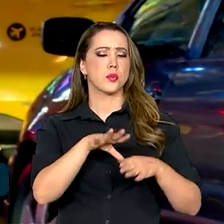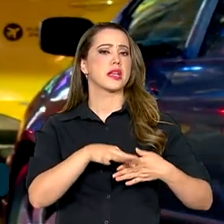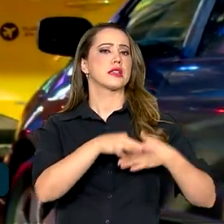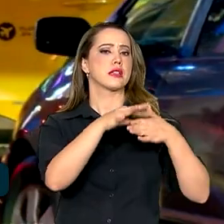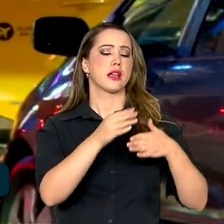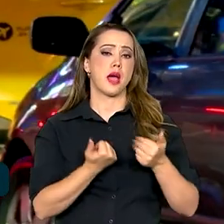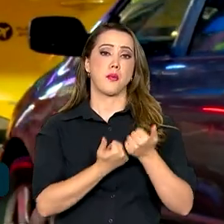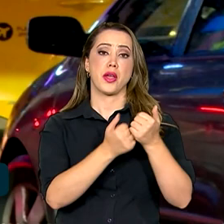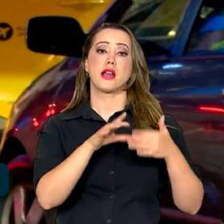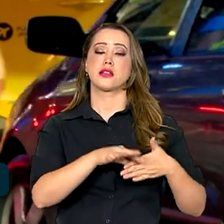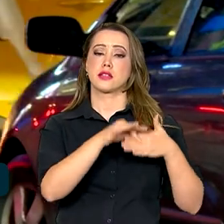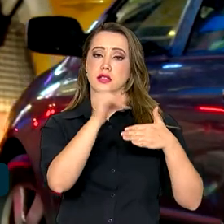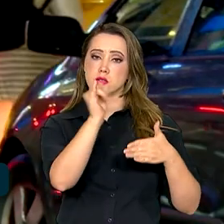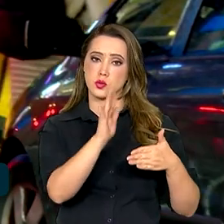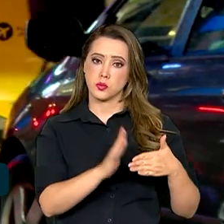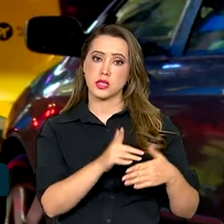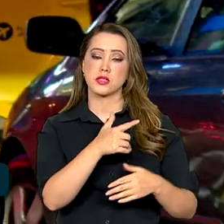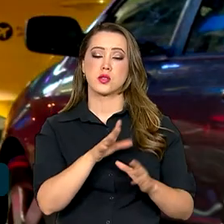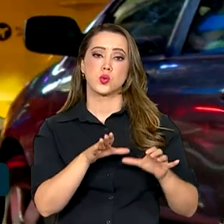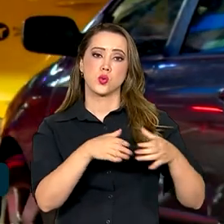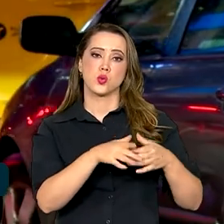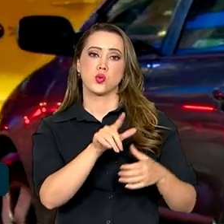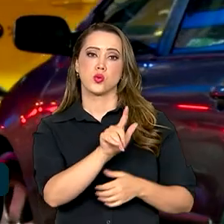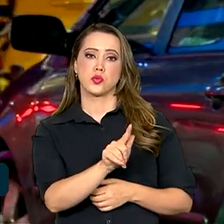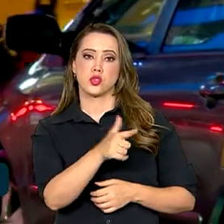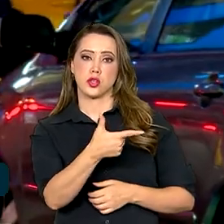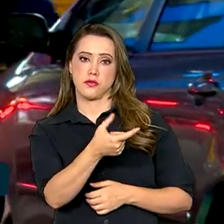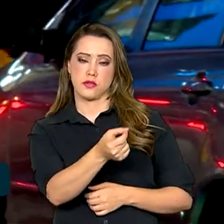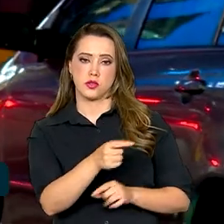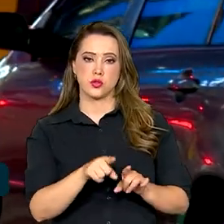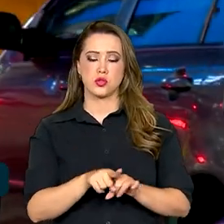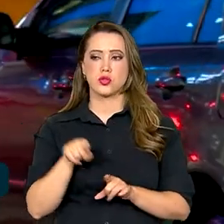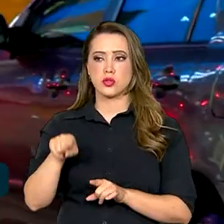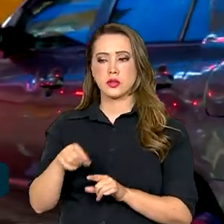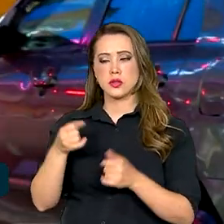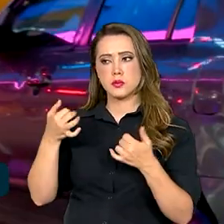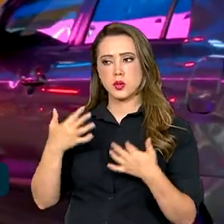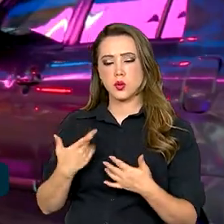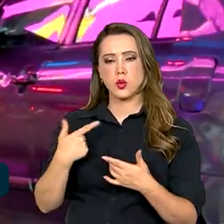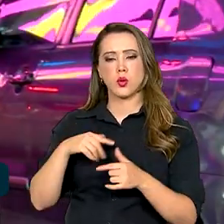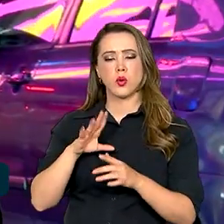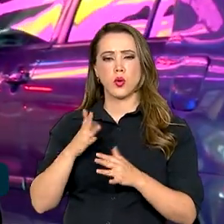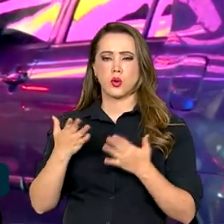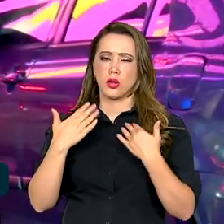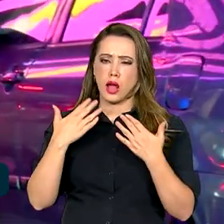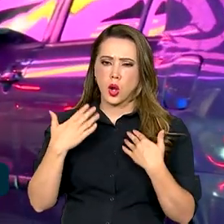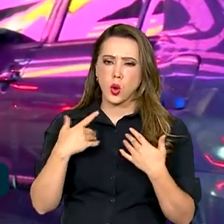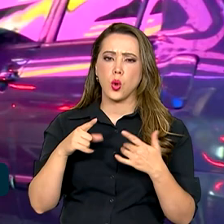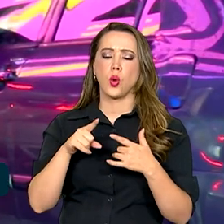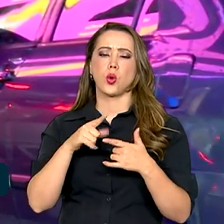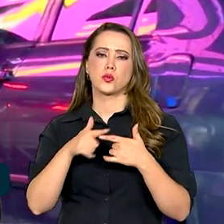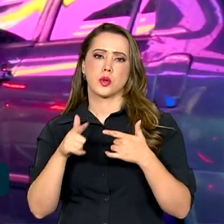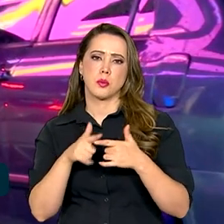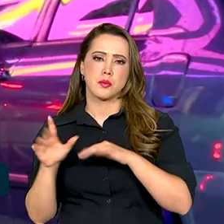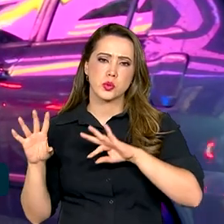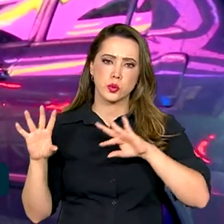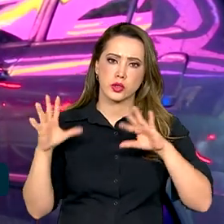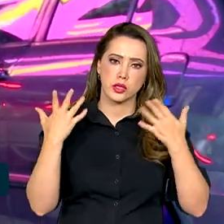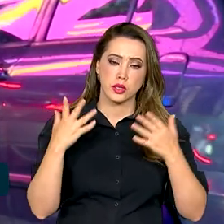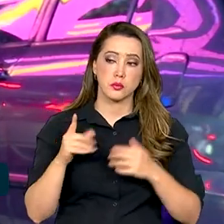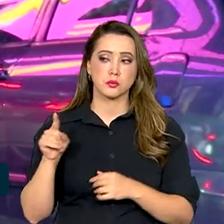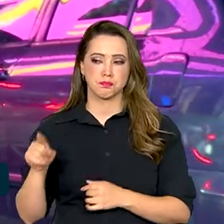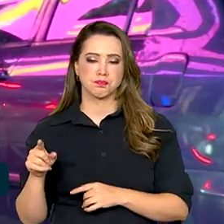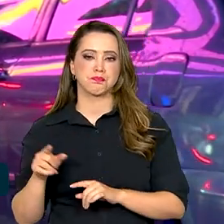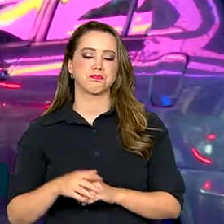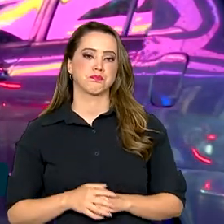das recentes chuvas que afetaram o Rio Grande do Sul e da onda de calor que atravessa esta semana o Brasil. Após o